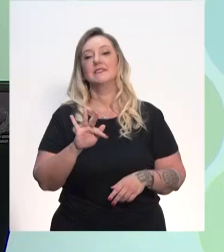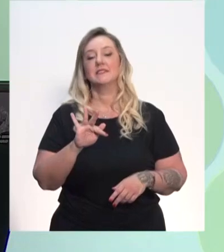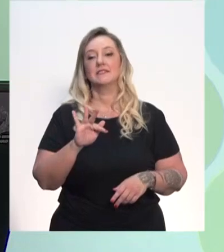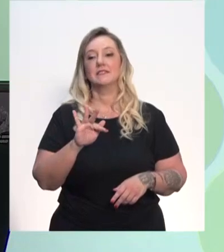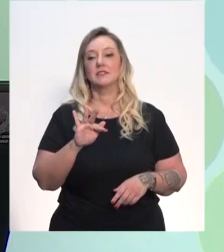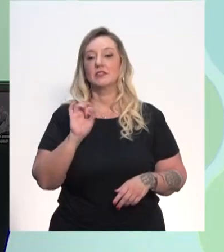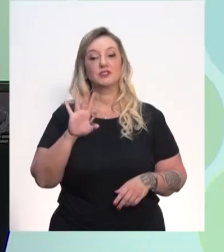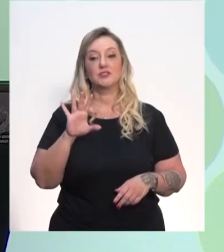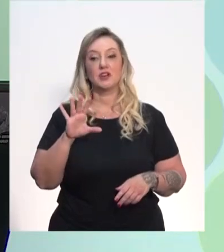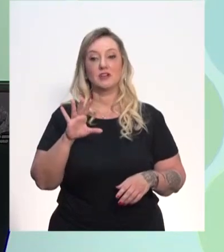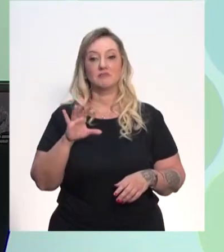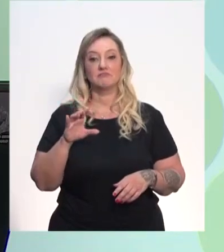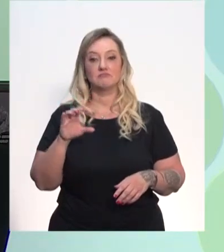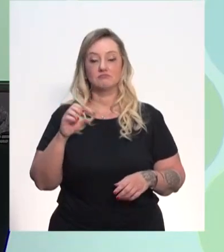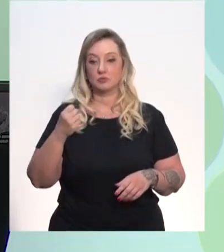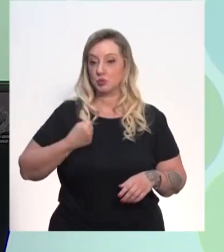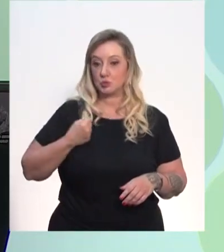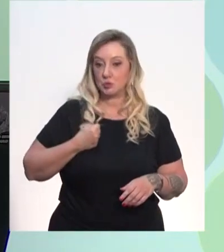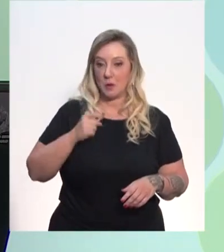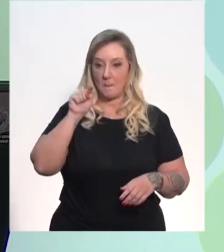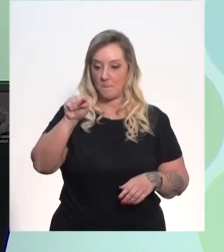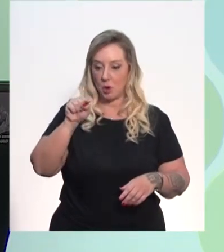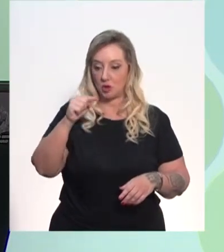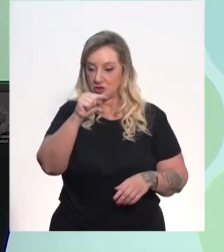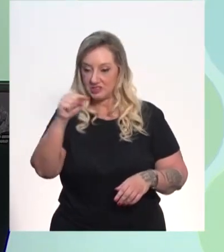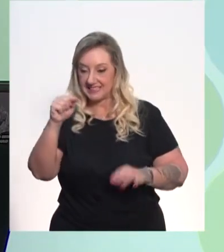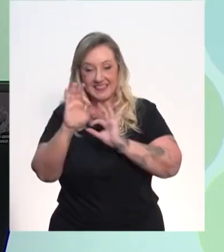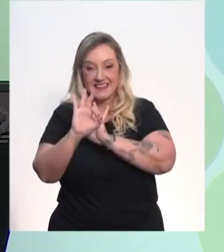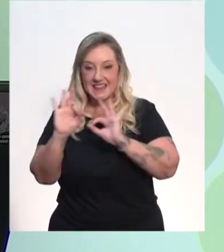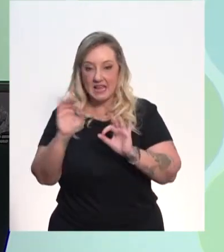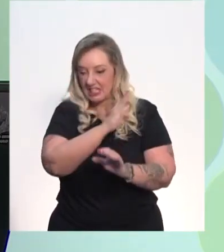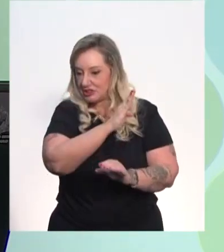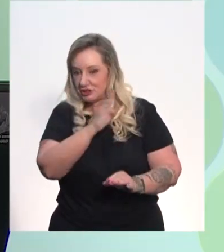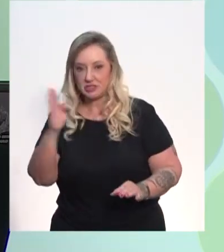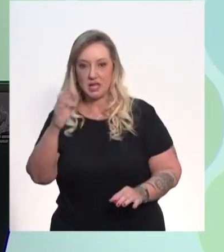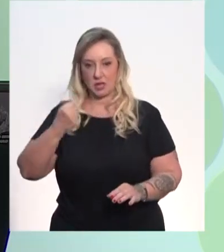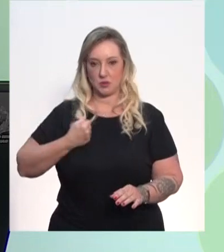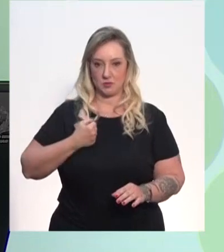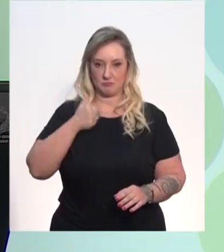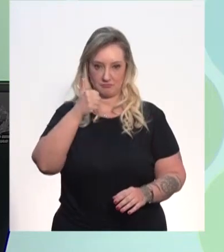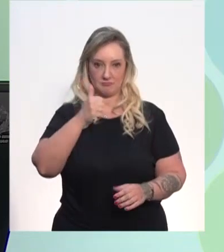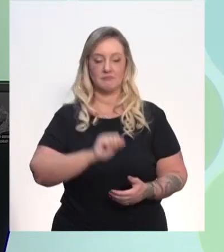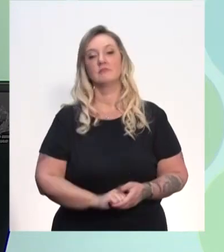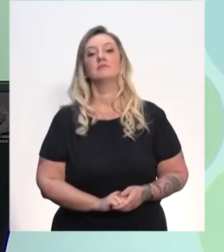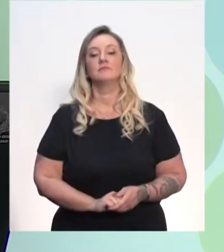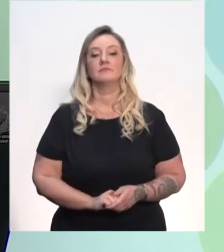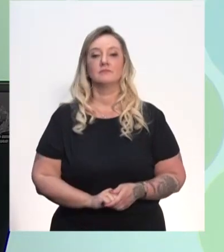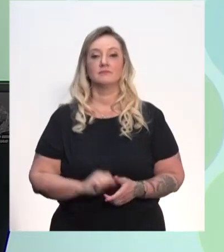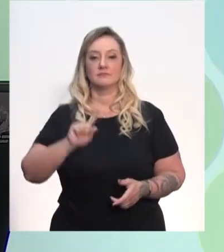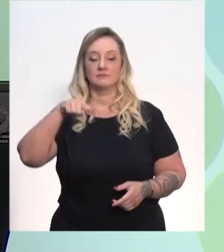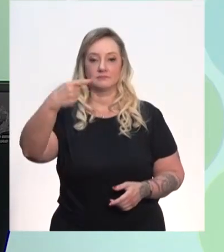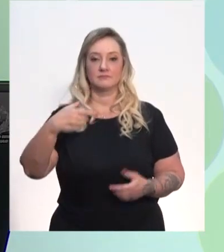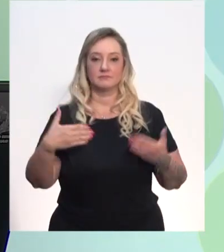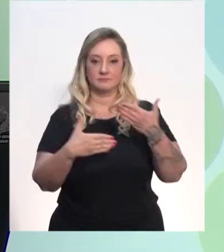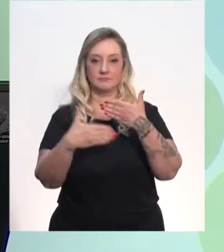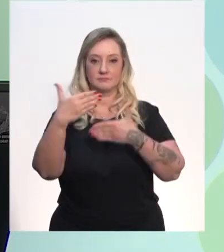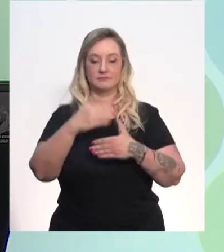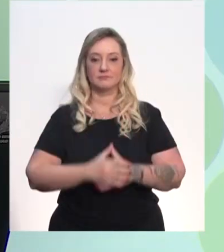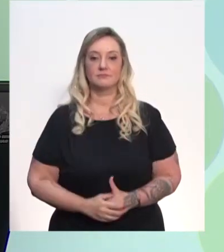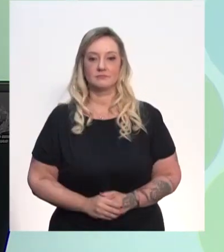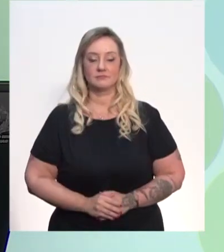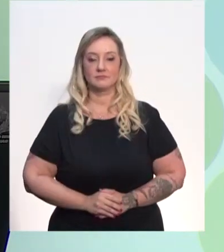com o login e senha. É o login e senha normal que vocês utilizam para acessar os nossos cursos.